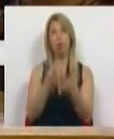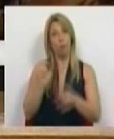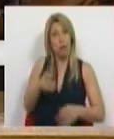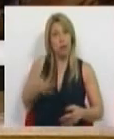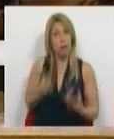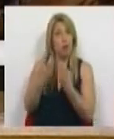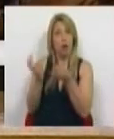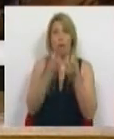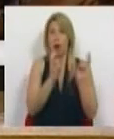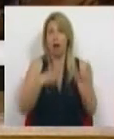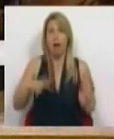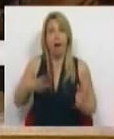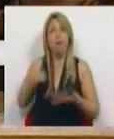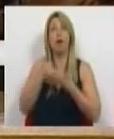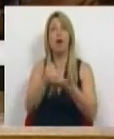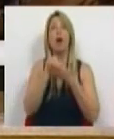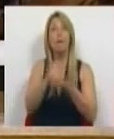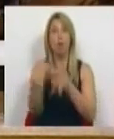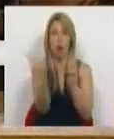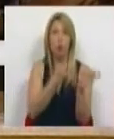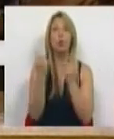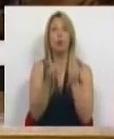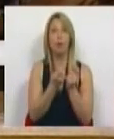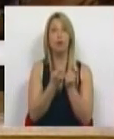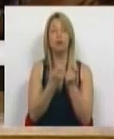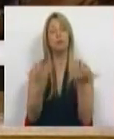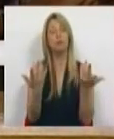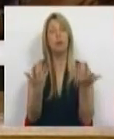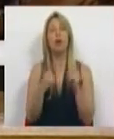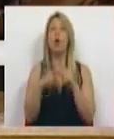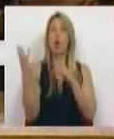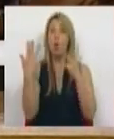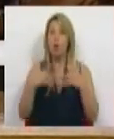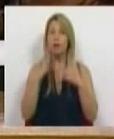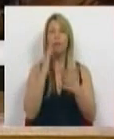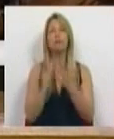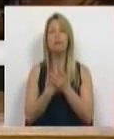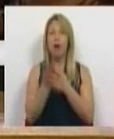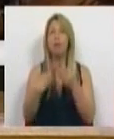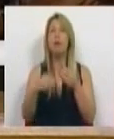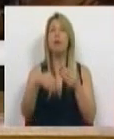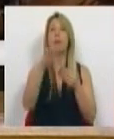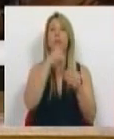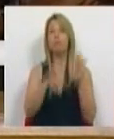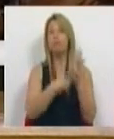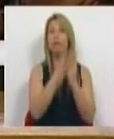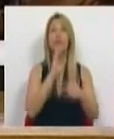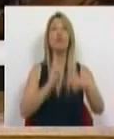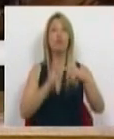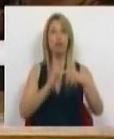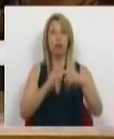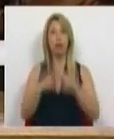quiseram contribuir positivamente para este debate, o orçamento leva mais longe as medidas positivas contidas nessa proposta